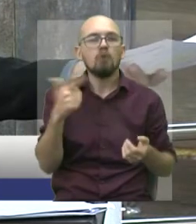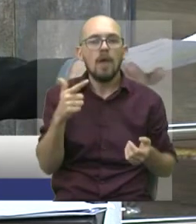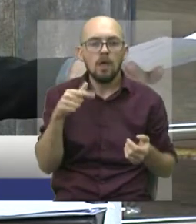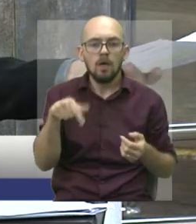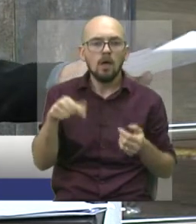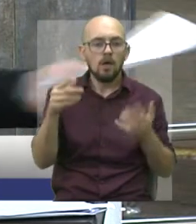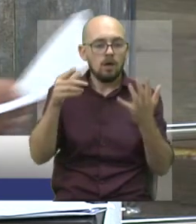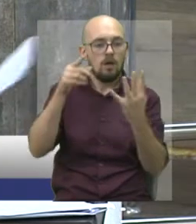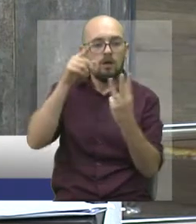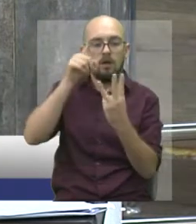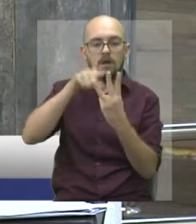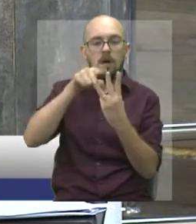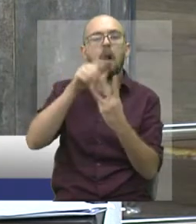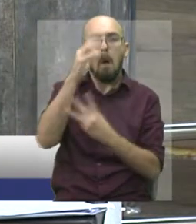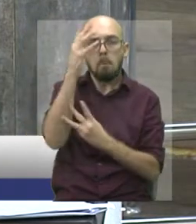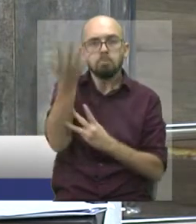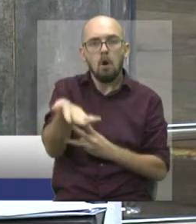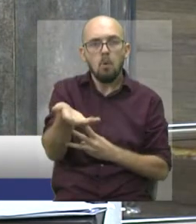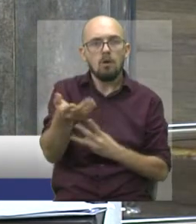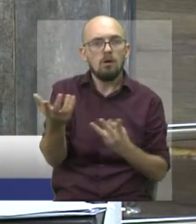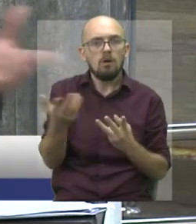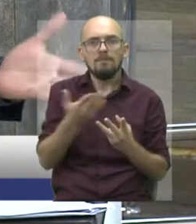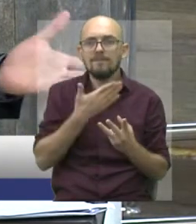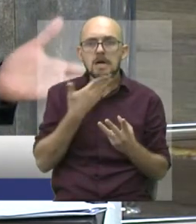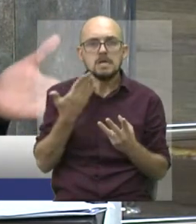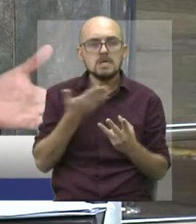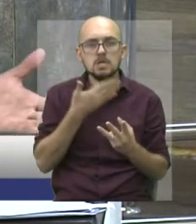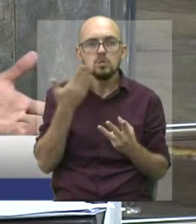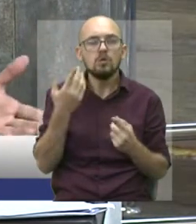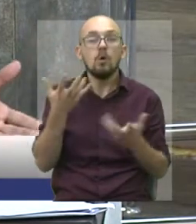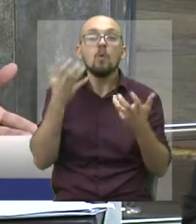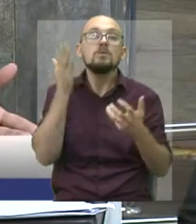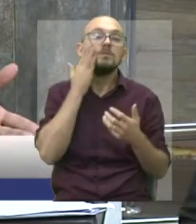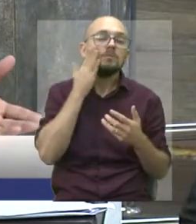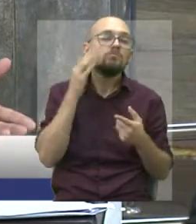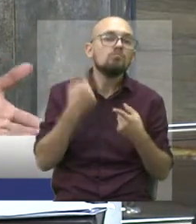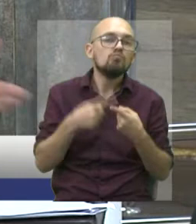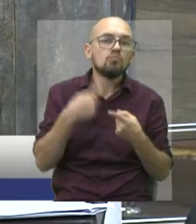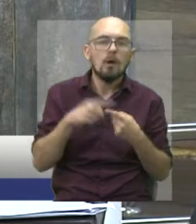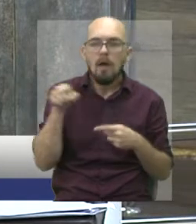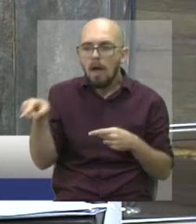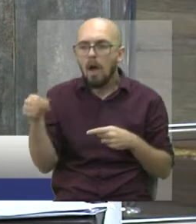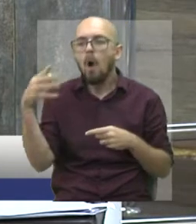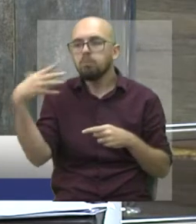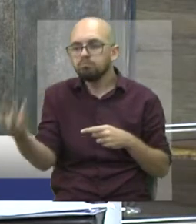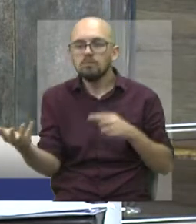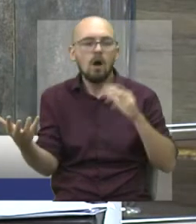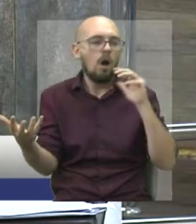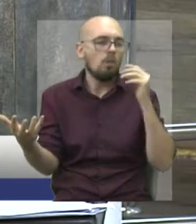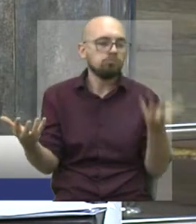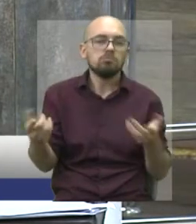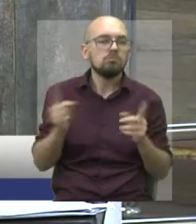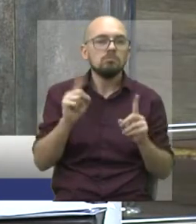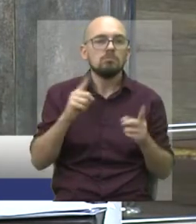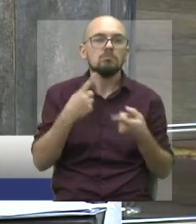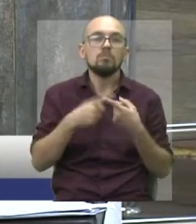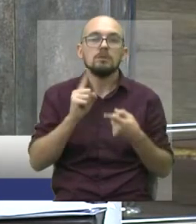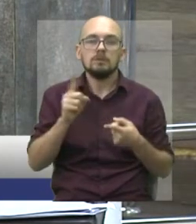nada. Então eu quero saber o porquê aquela caiu e as outras duas não têm risco de queda.